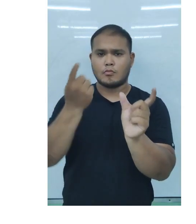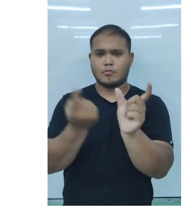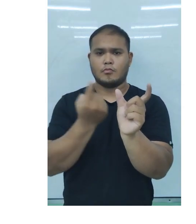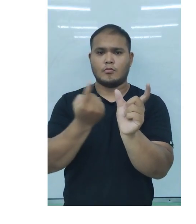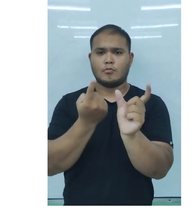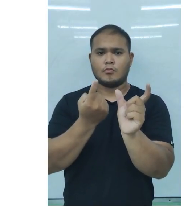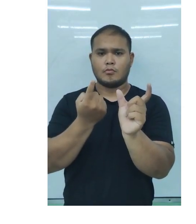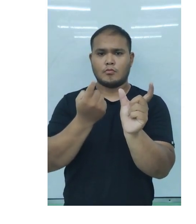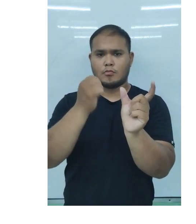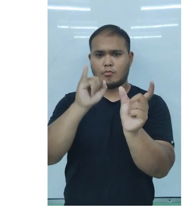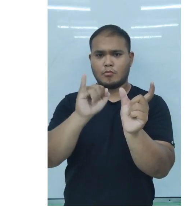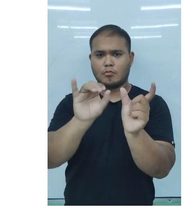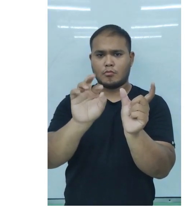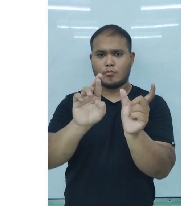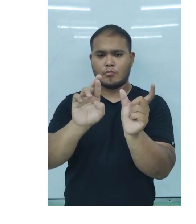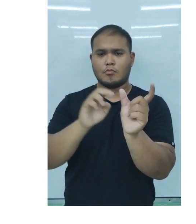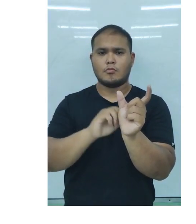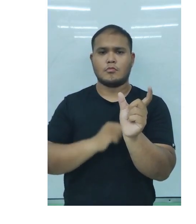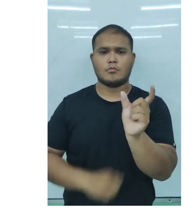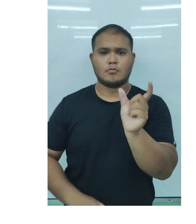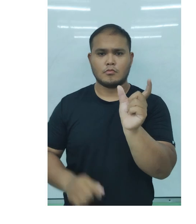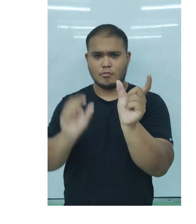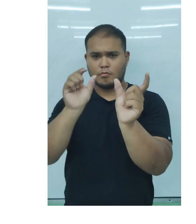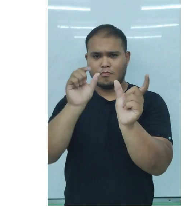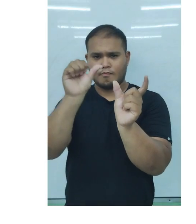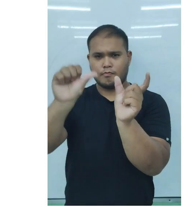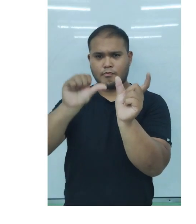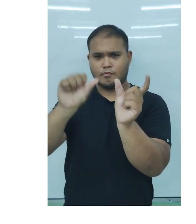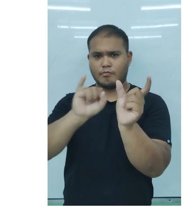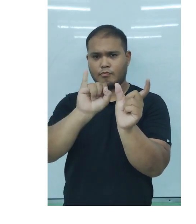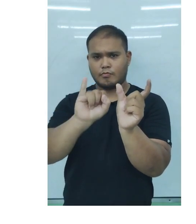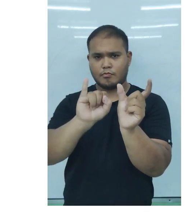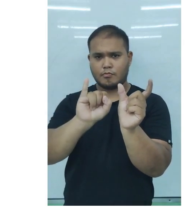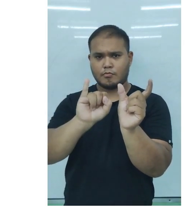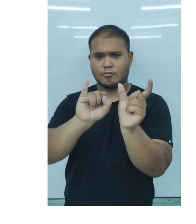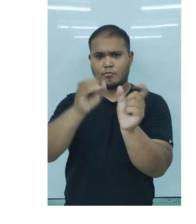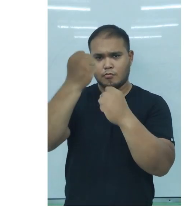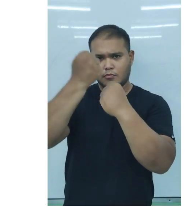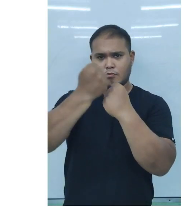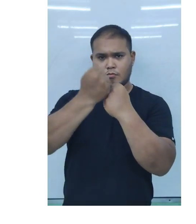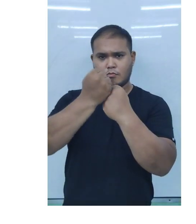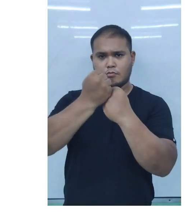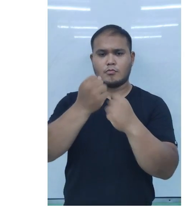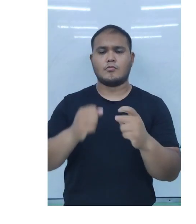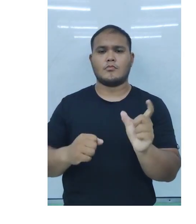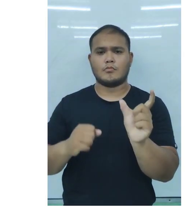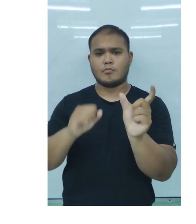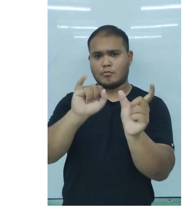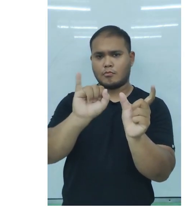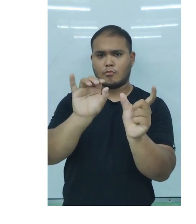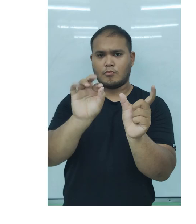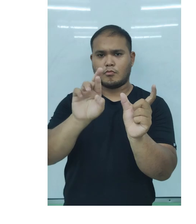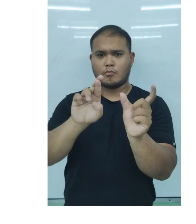essa desinência i que nós vamos substituir por ió, quando se trata do masculino e